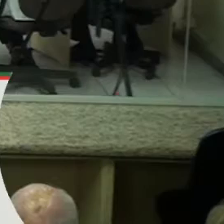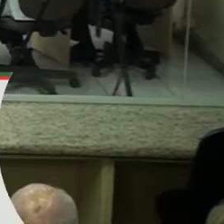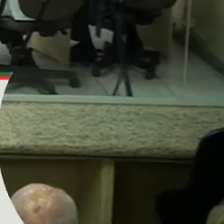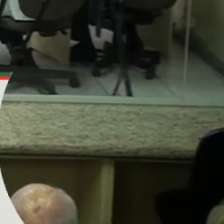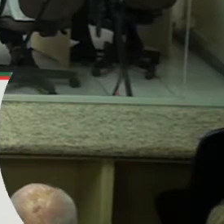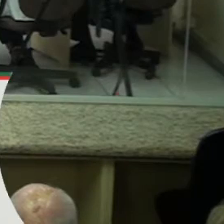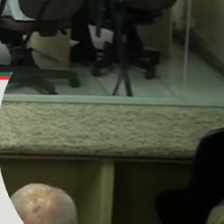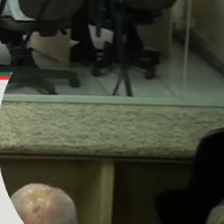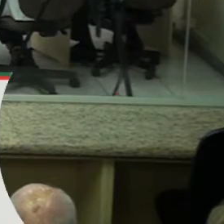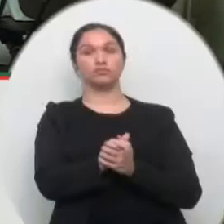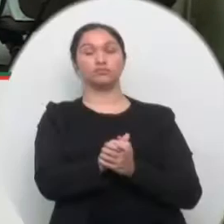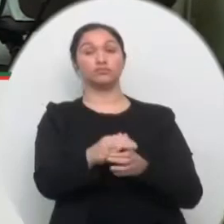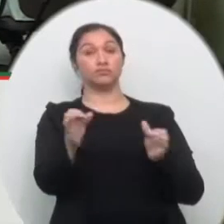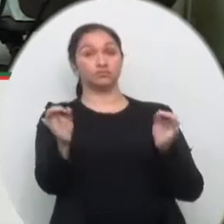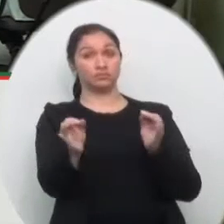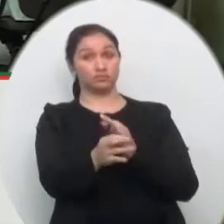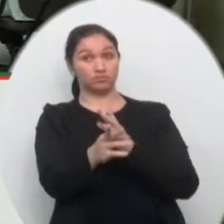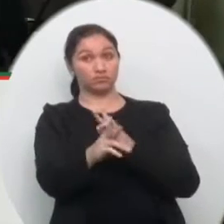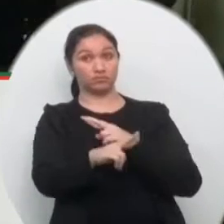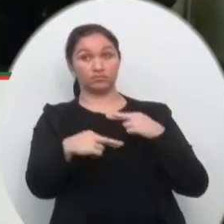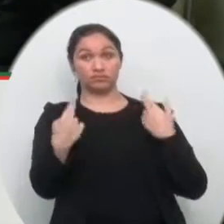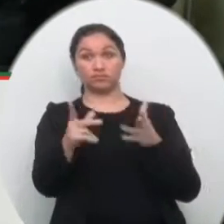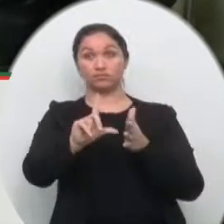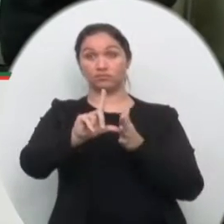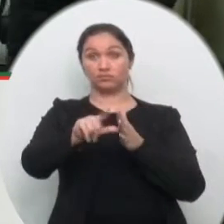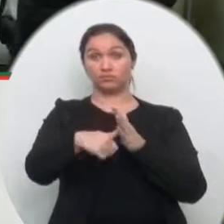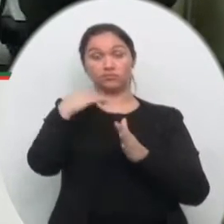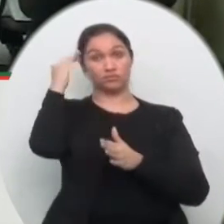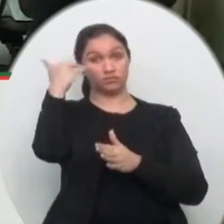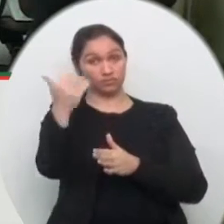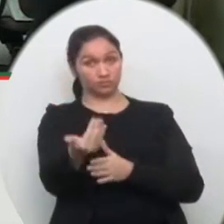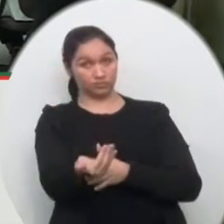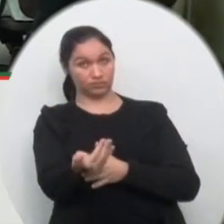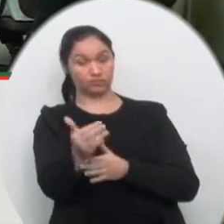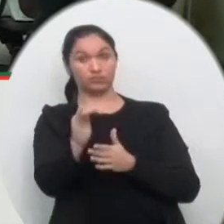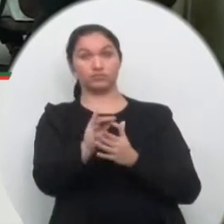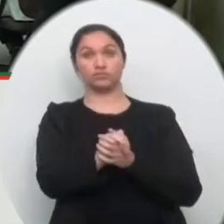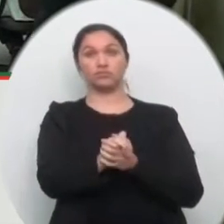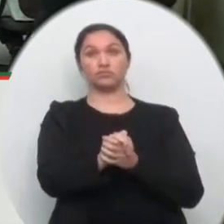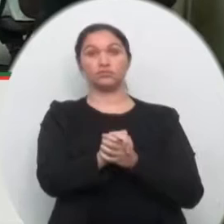vamos encerrar, depois a gente faz a homenagem aqui na frente, né?